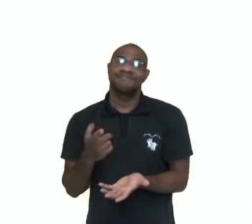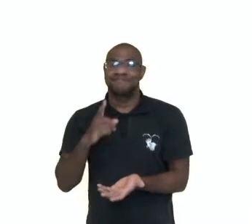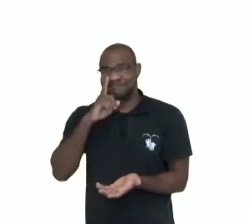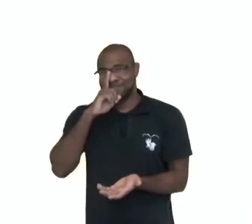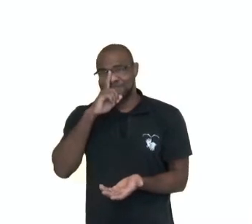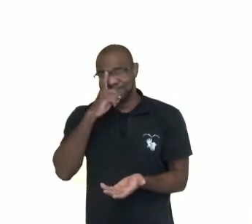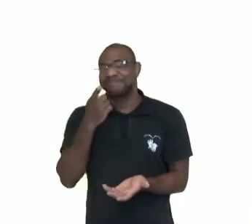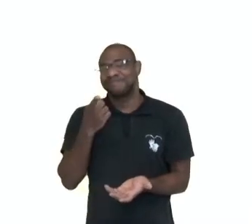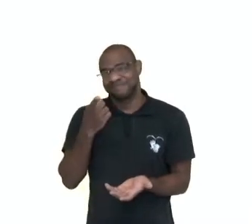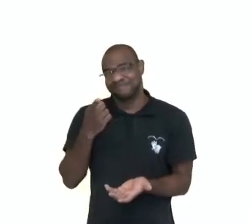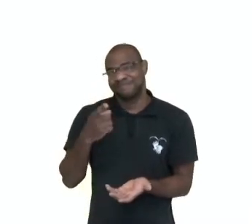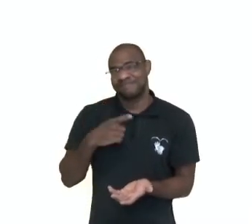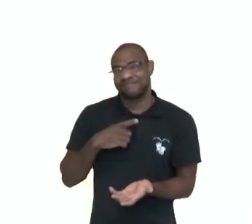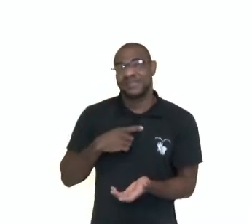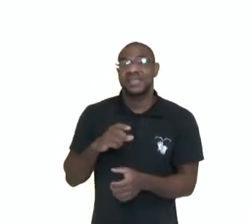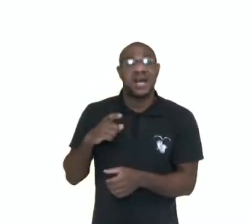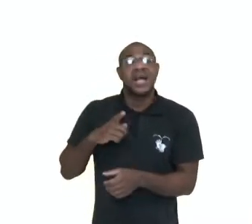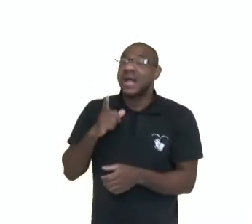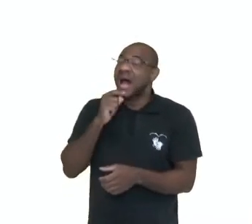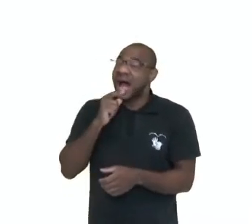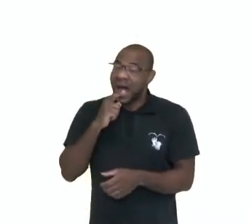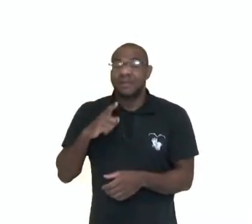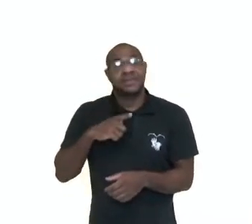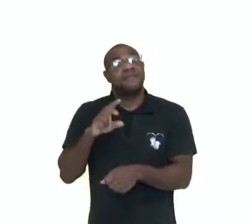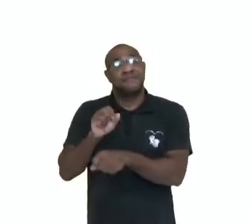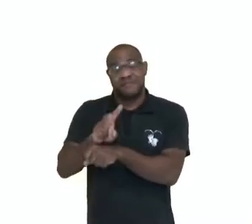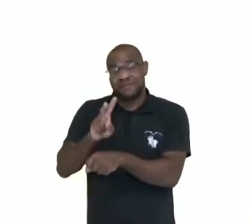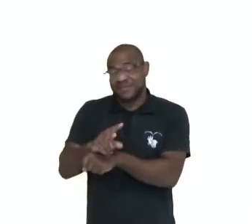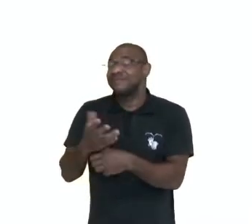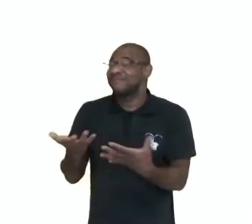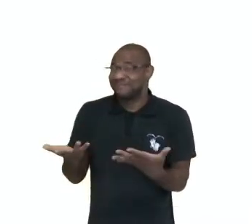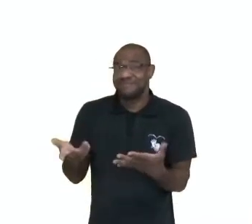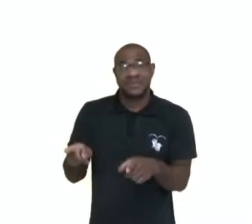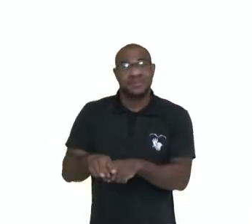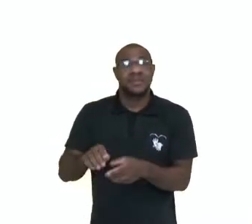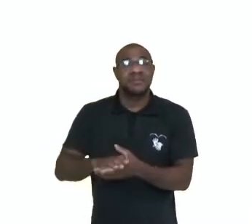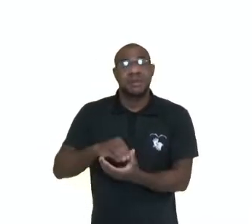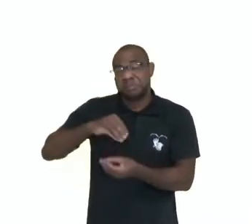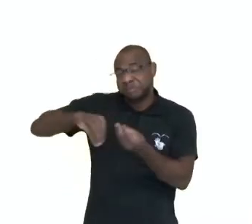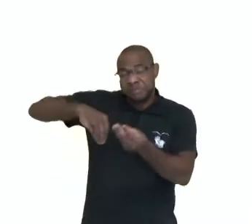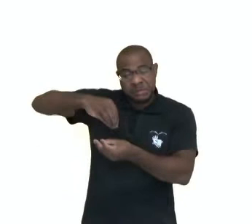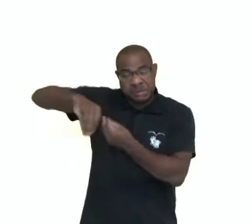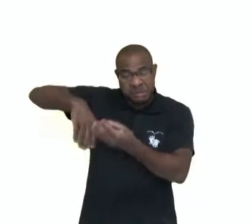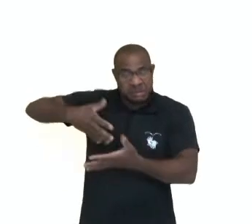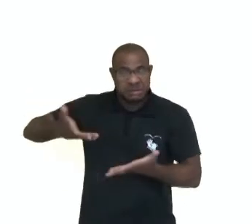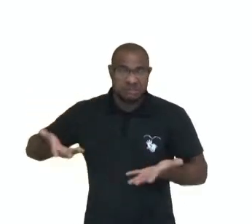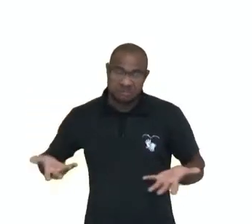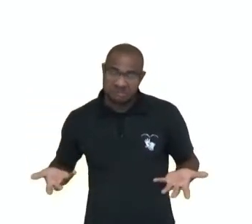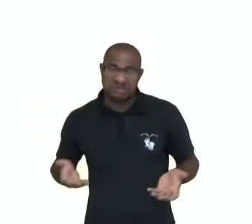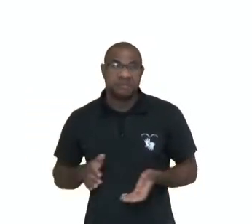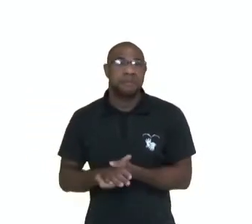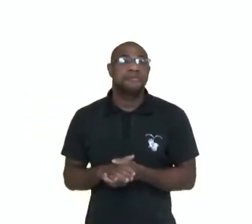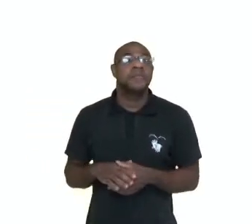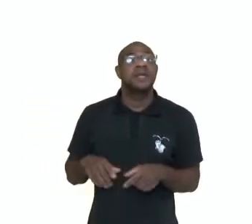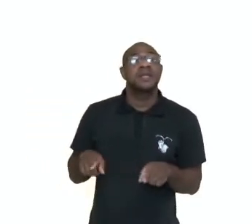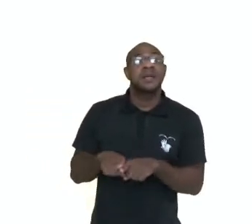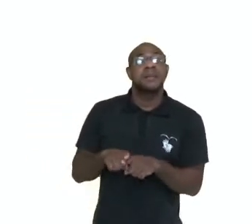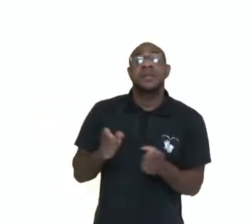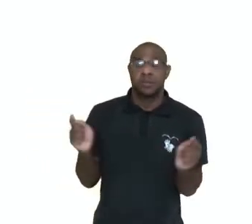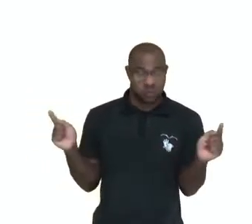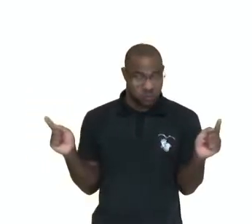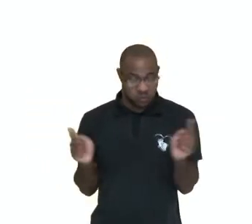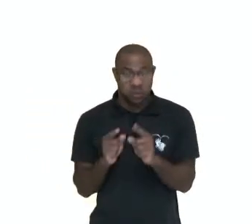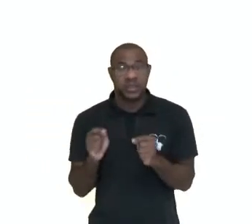água. O uso de agrotóxico também vai acabar contribuindo na redução da